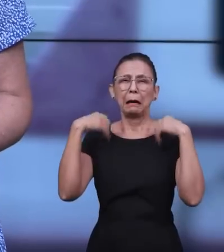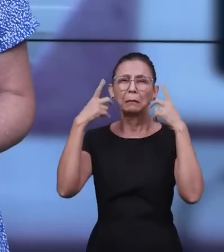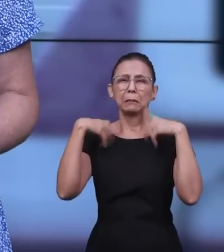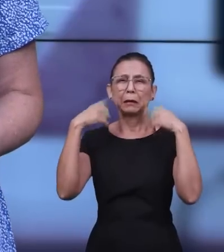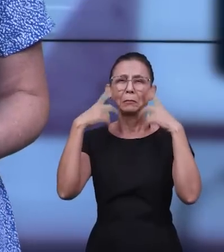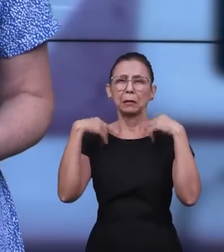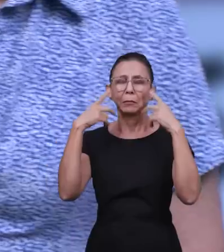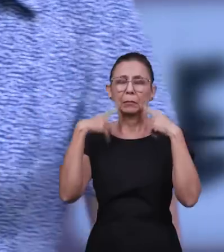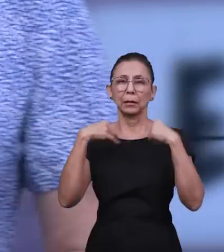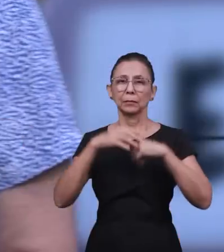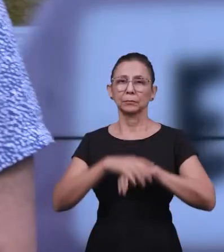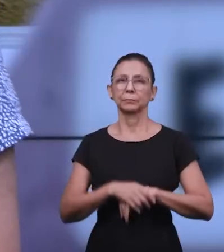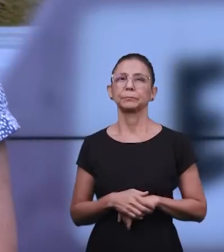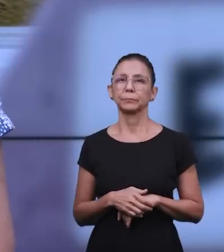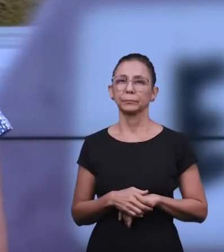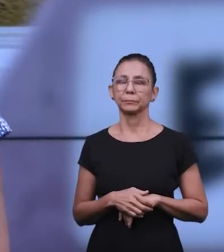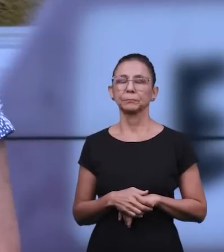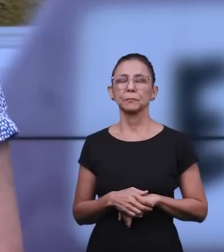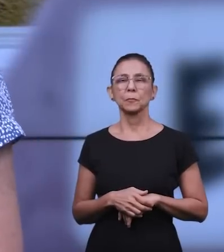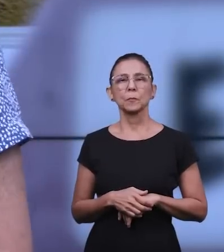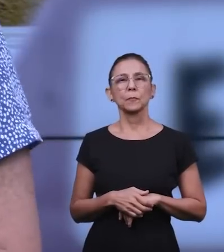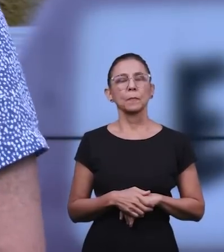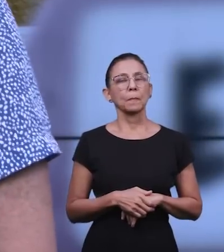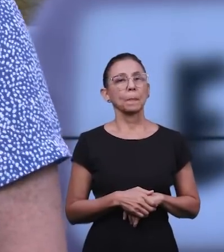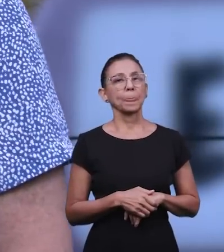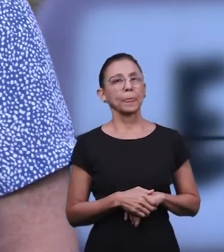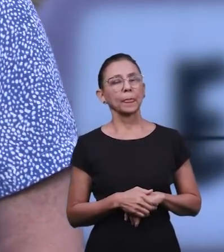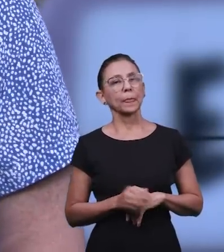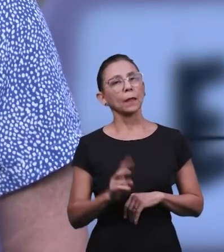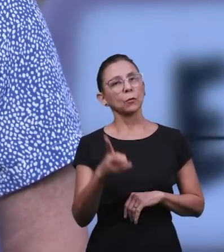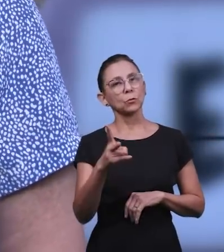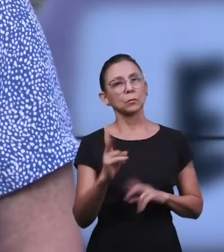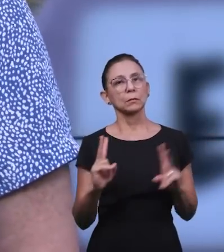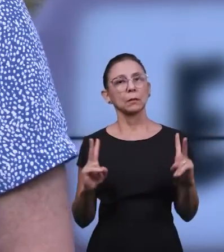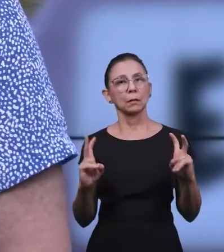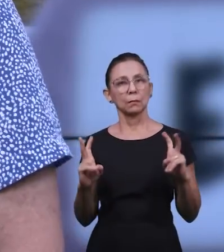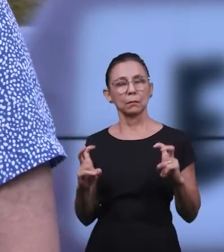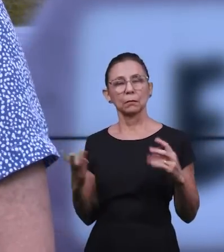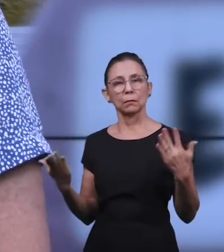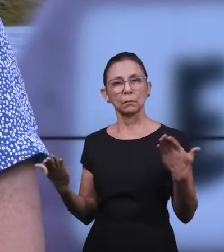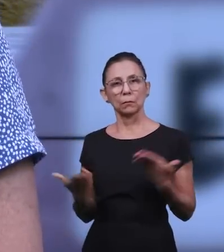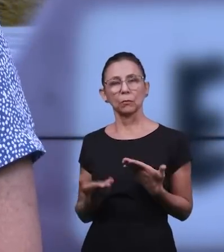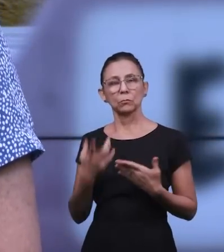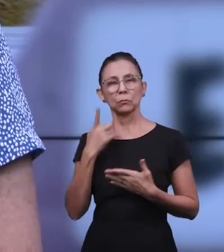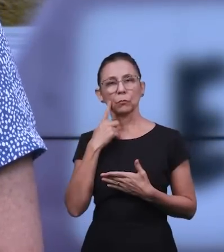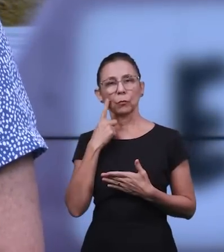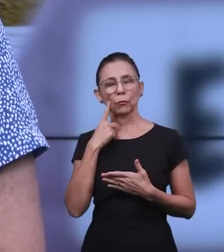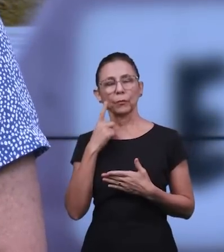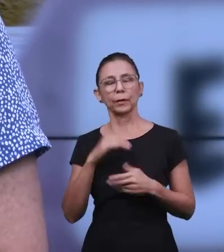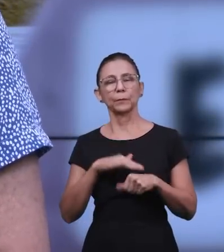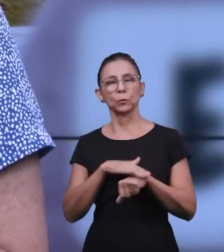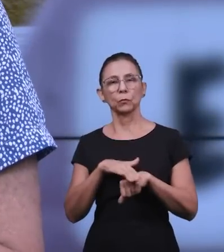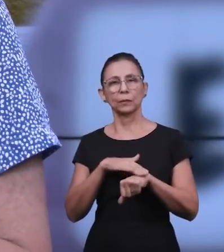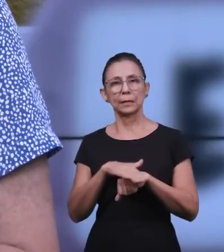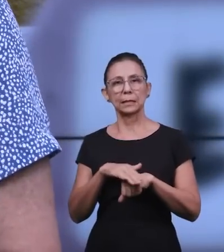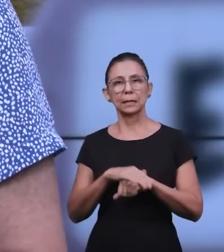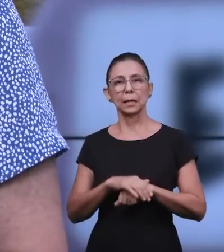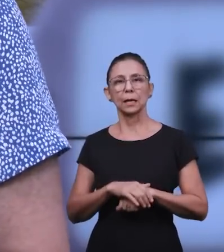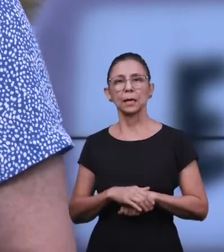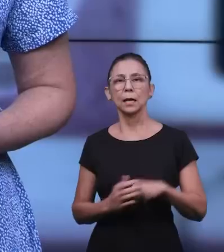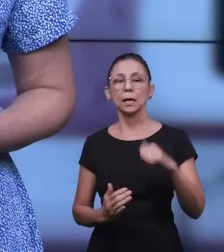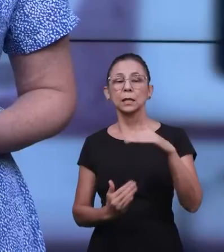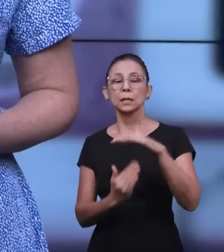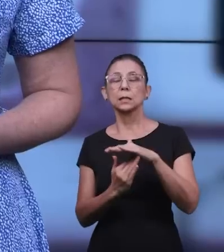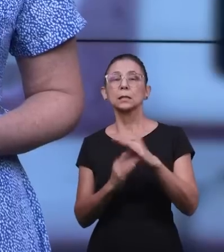sejam atendidos. Dando continuidade a essa temática, hoje vamos conversar sobre os benefícios do